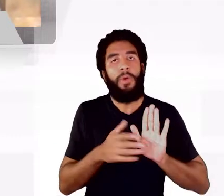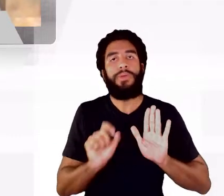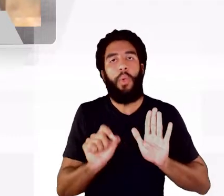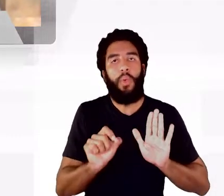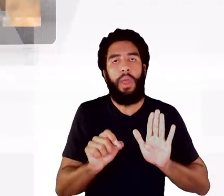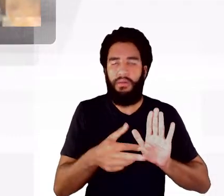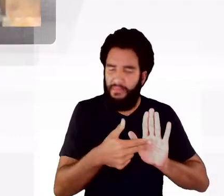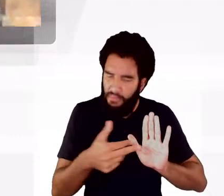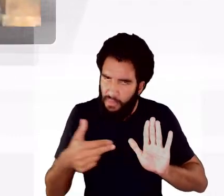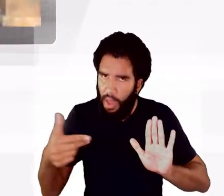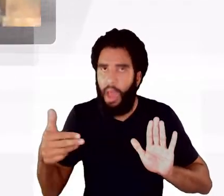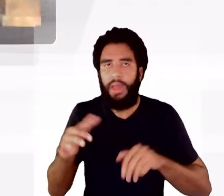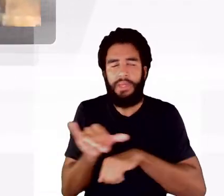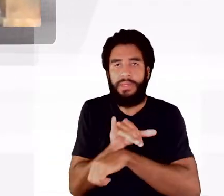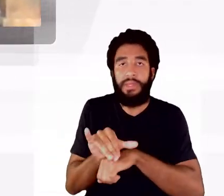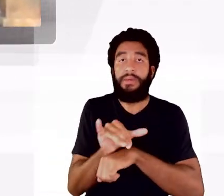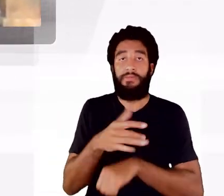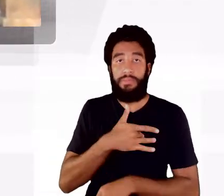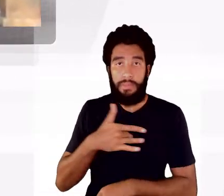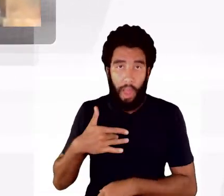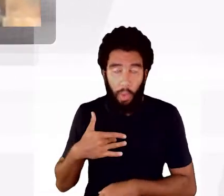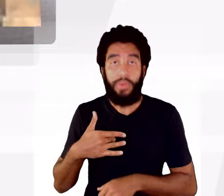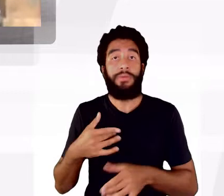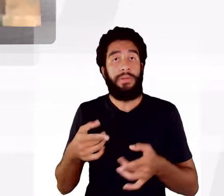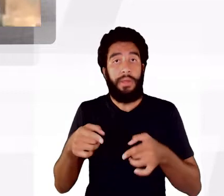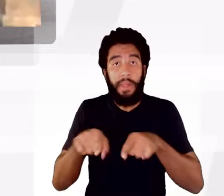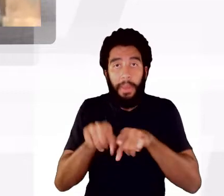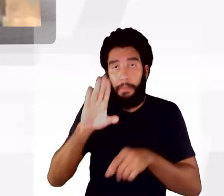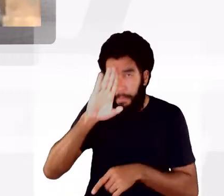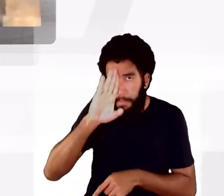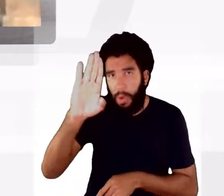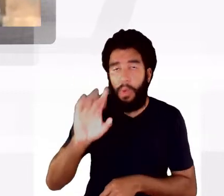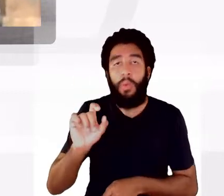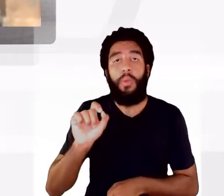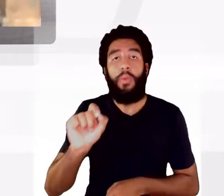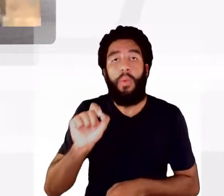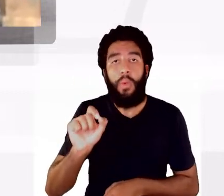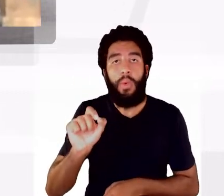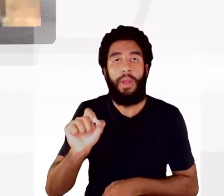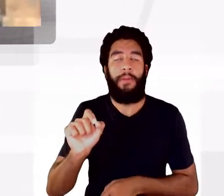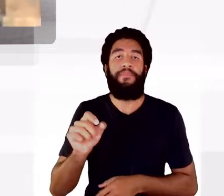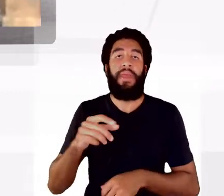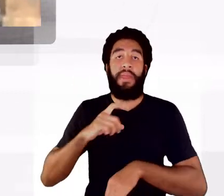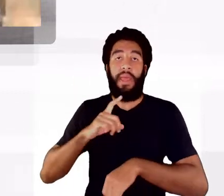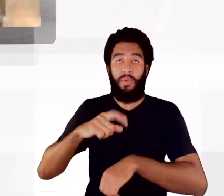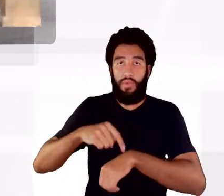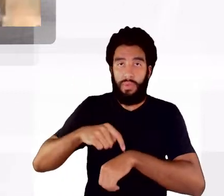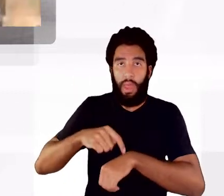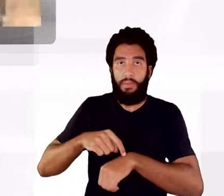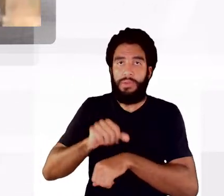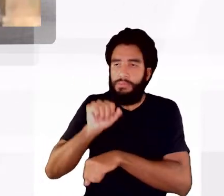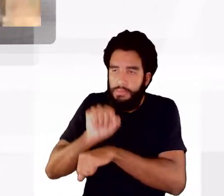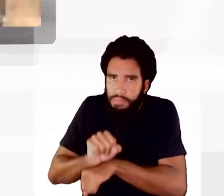que prevê uma série de medidas de proteção à saúde, mas a mais importante delas são